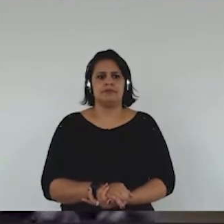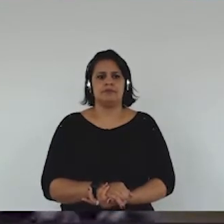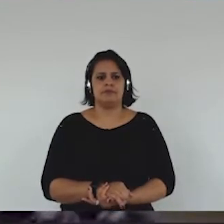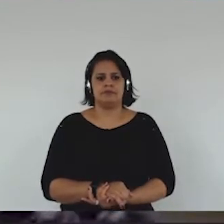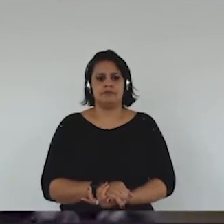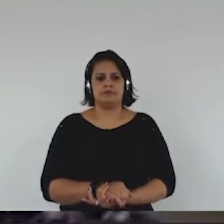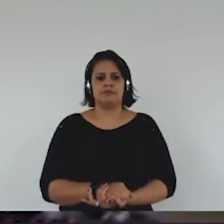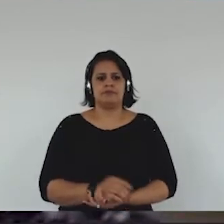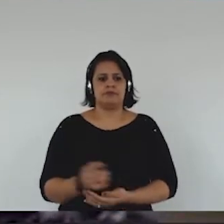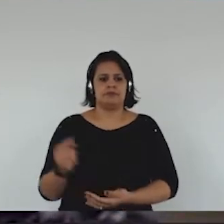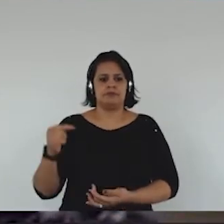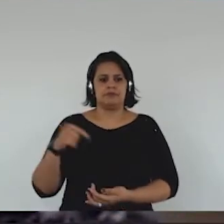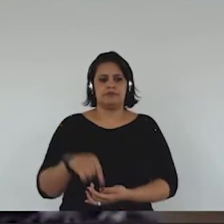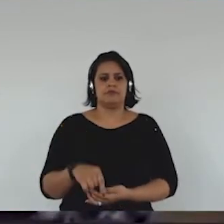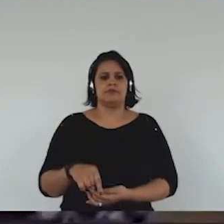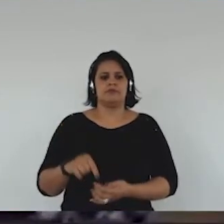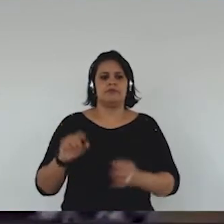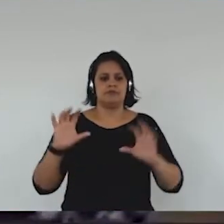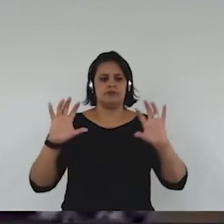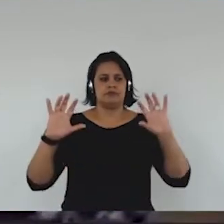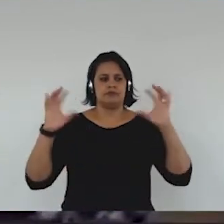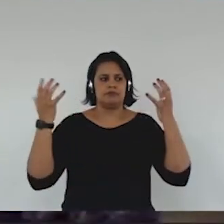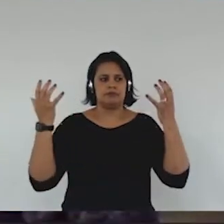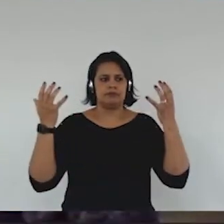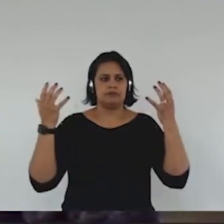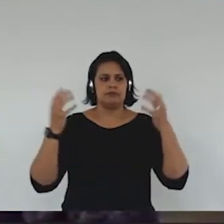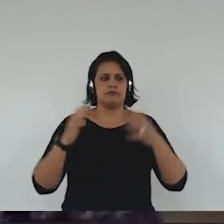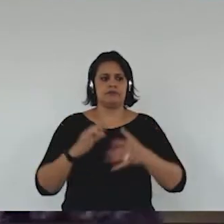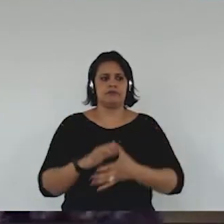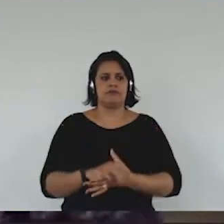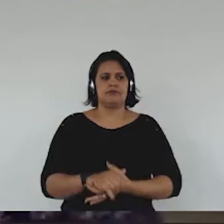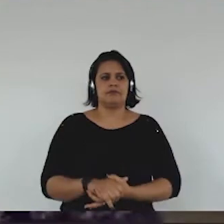desse evento, que as informações que eu pude